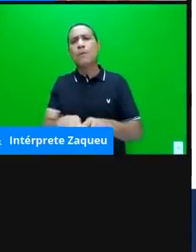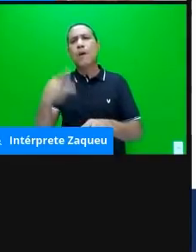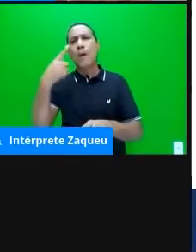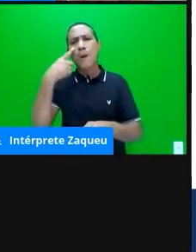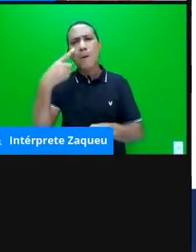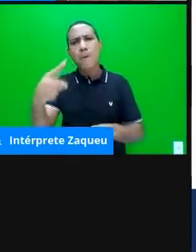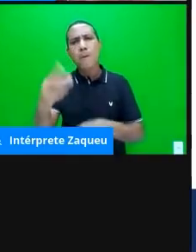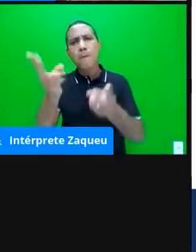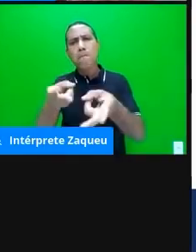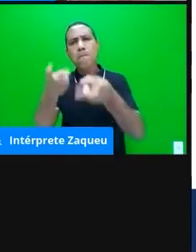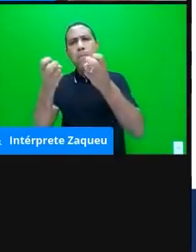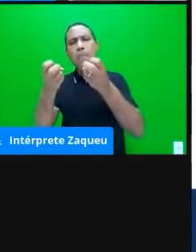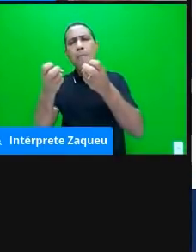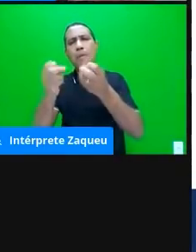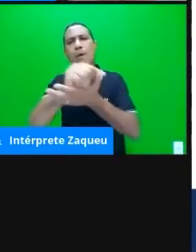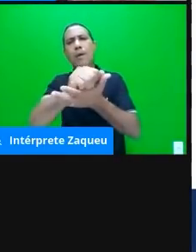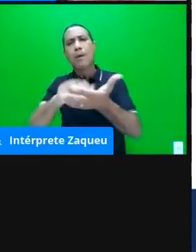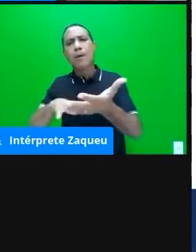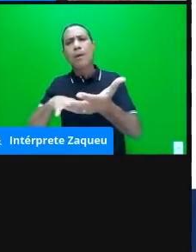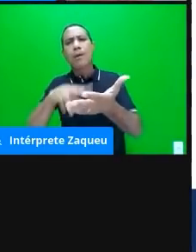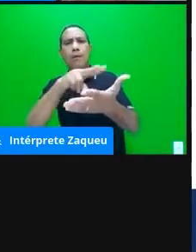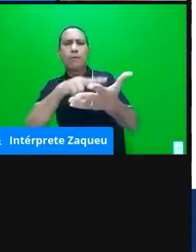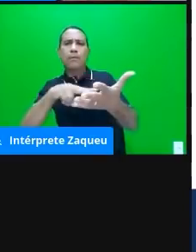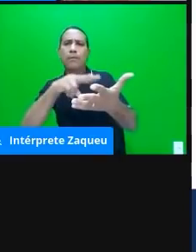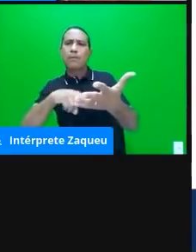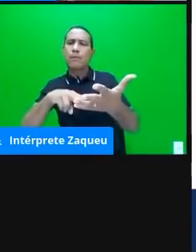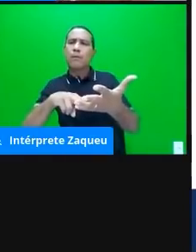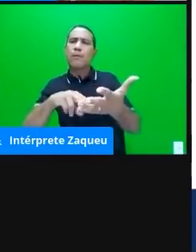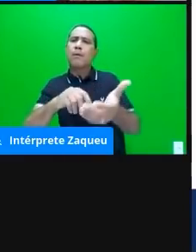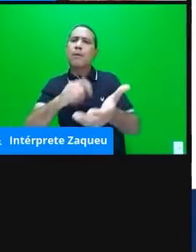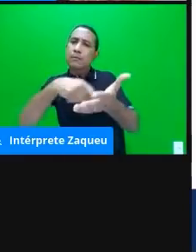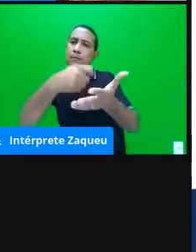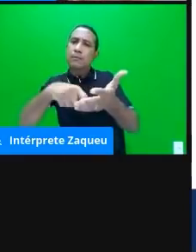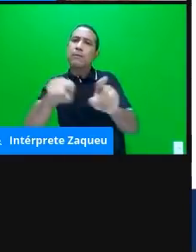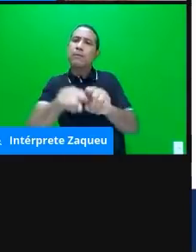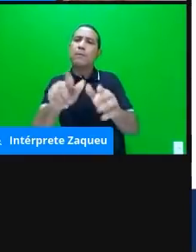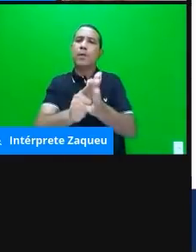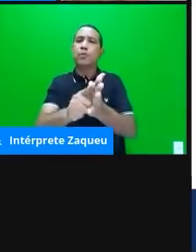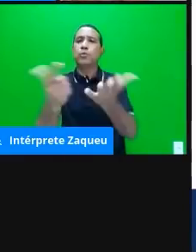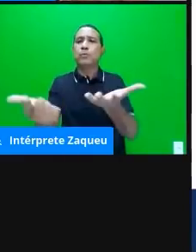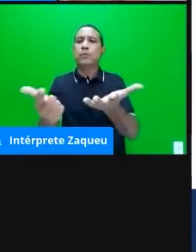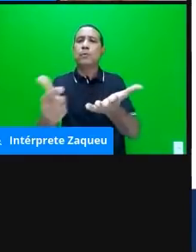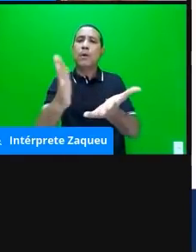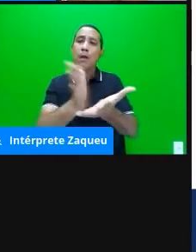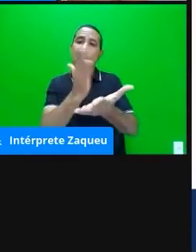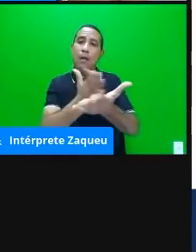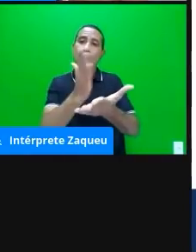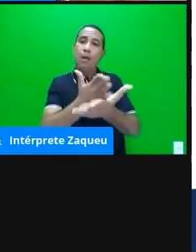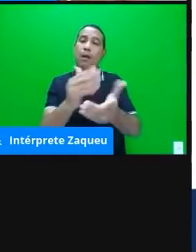a atividade de leitura escrita através dos livros, dos jornais, das revistas, de cartazes